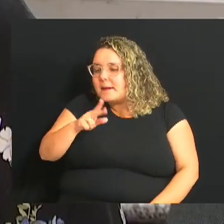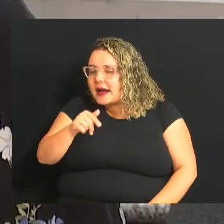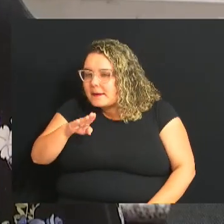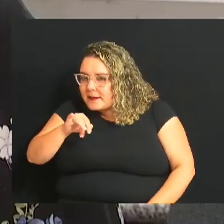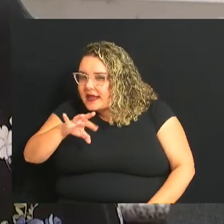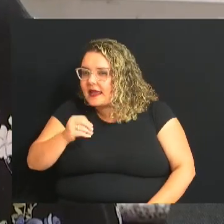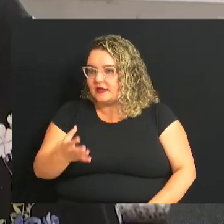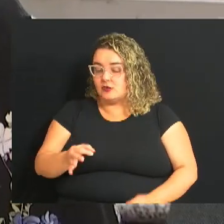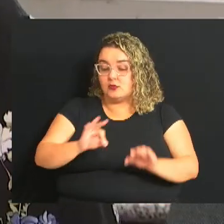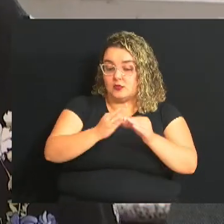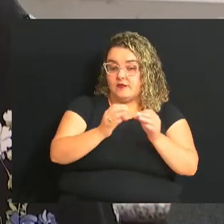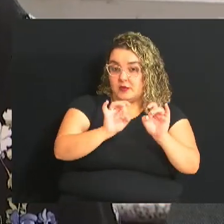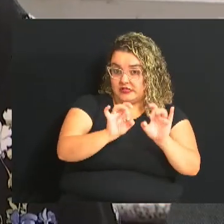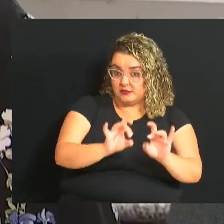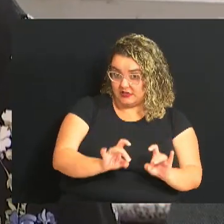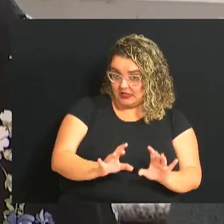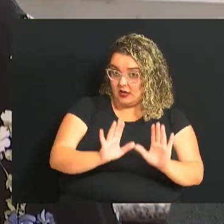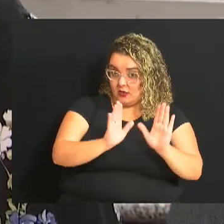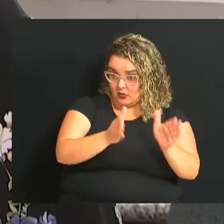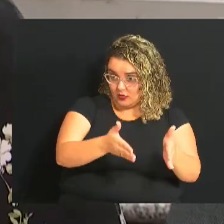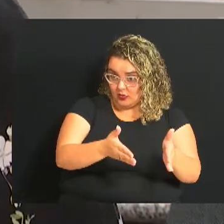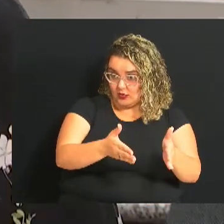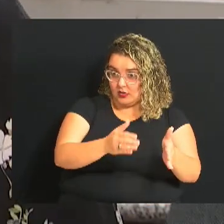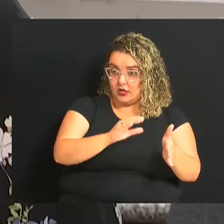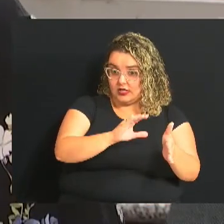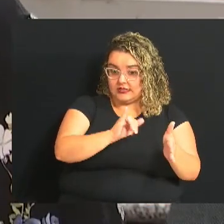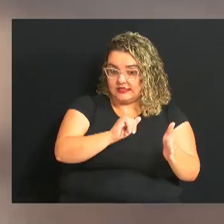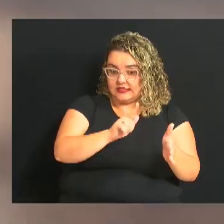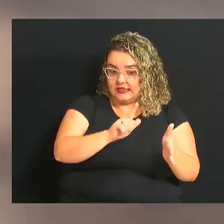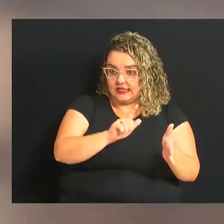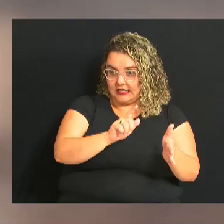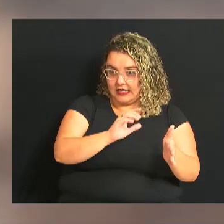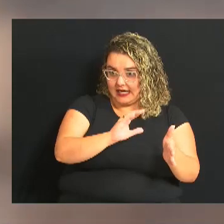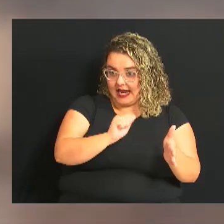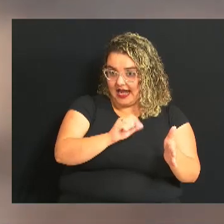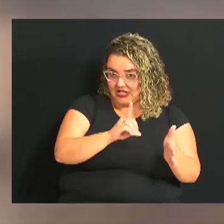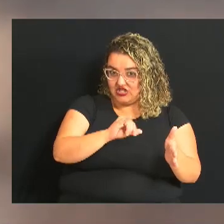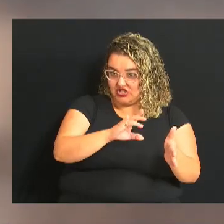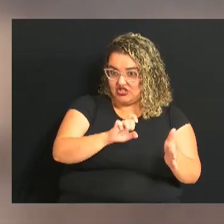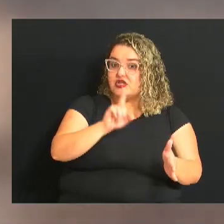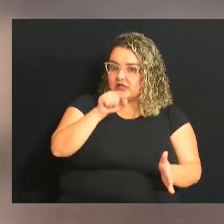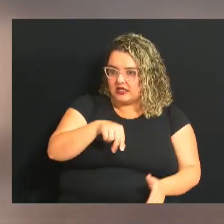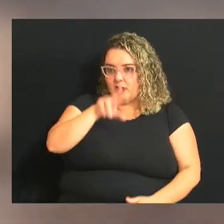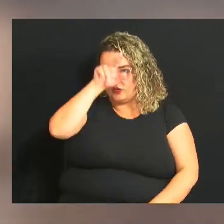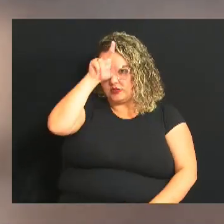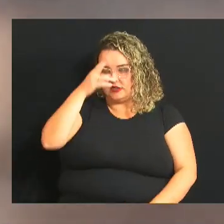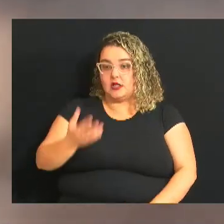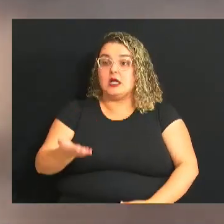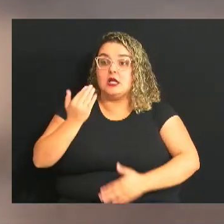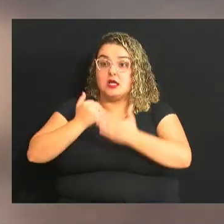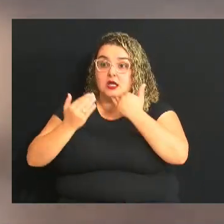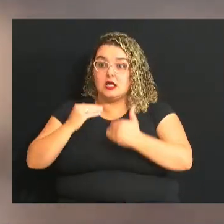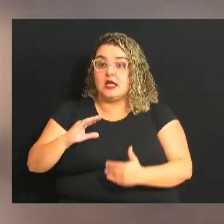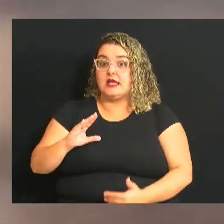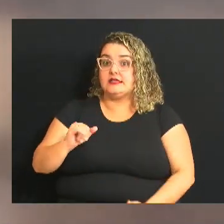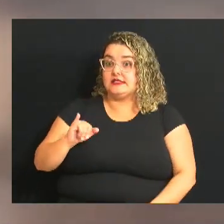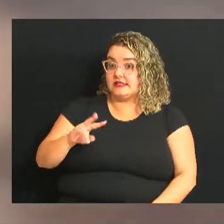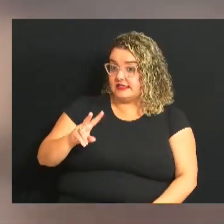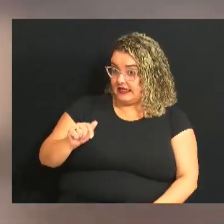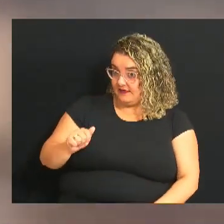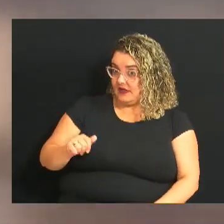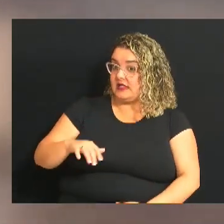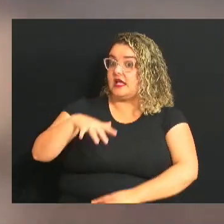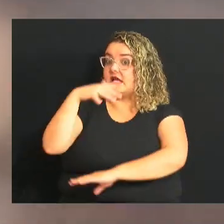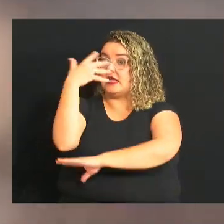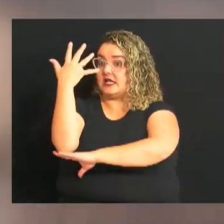família específica, é a família Cicadidae, mas é um inseto. Inseto que se alimenta da seiva das árvores e que também